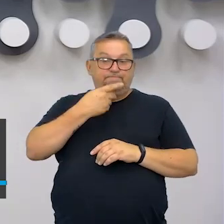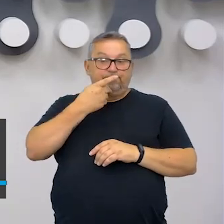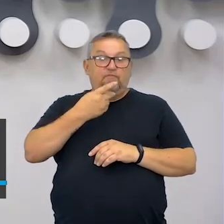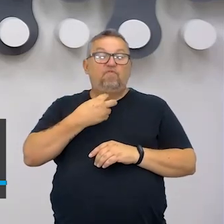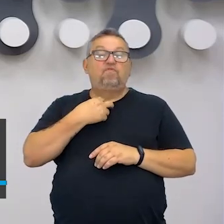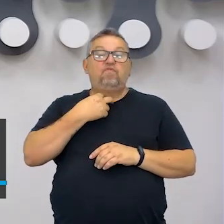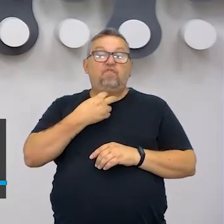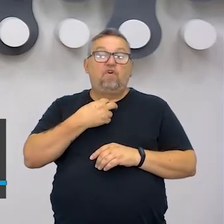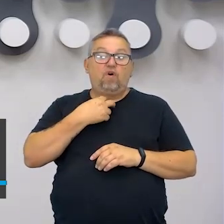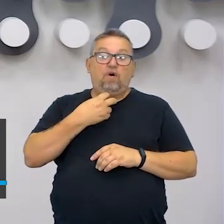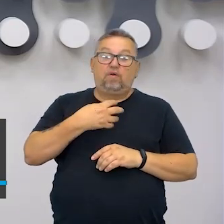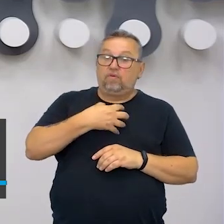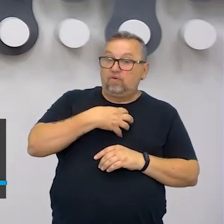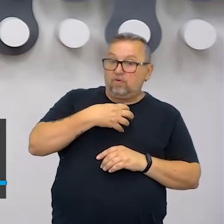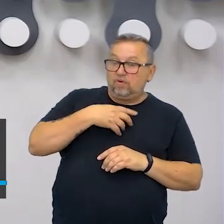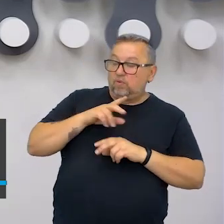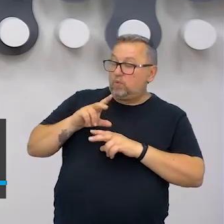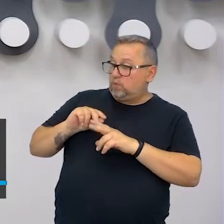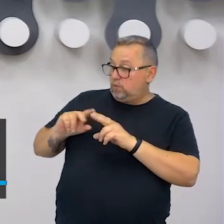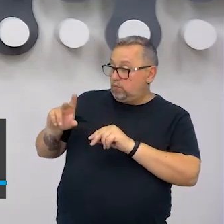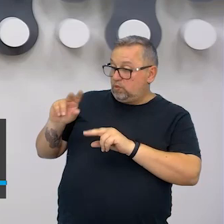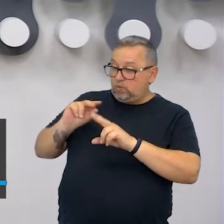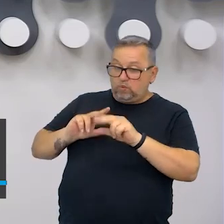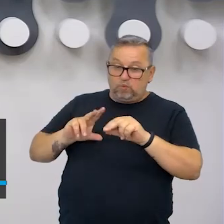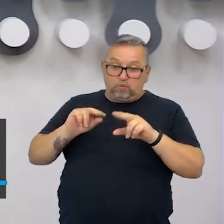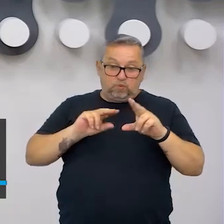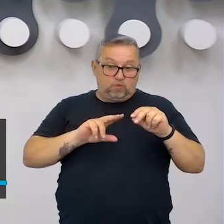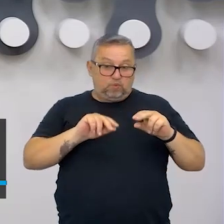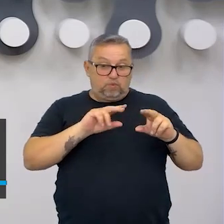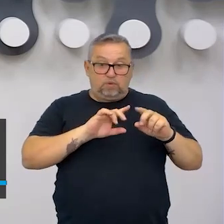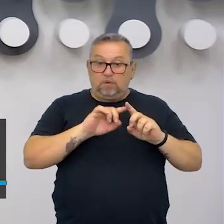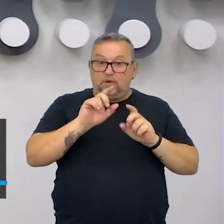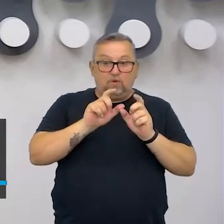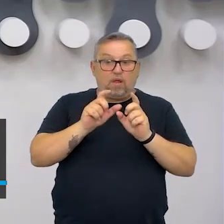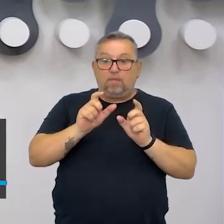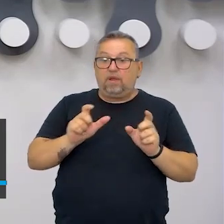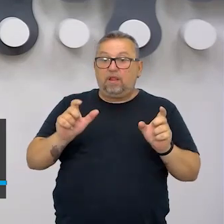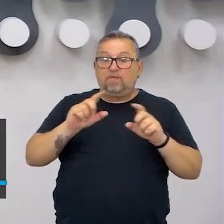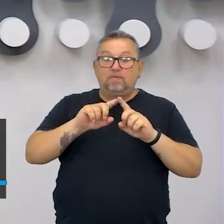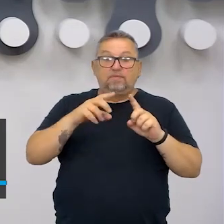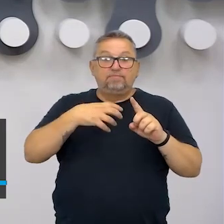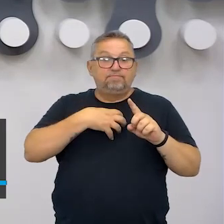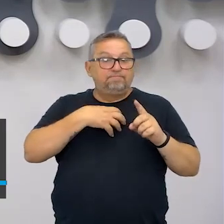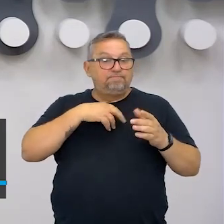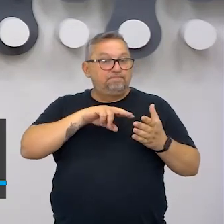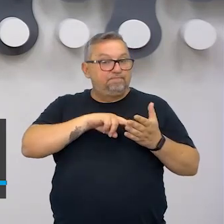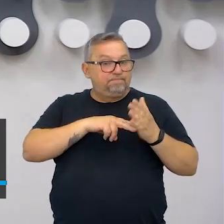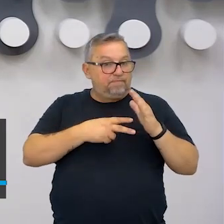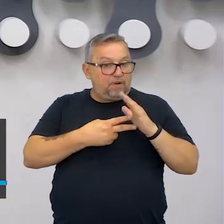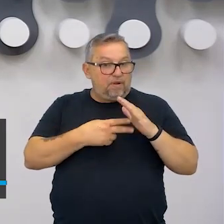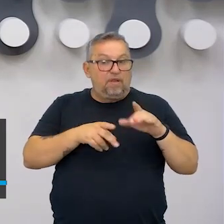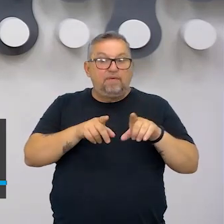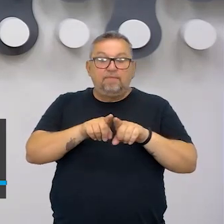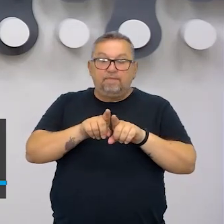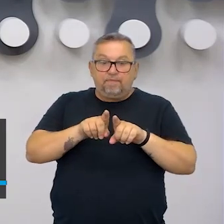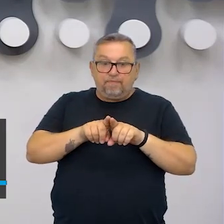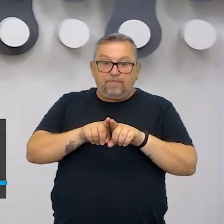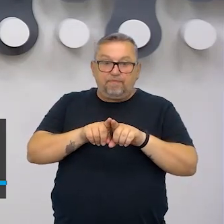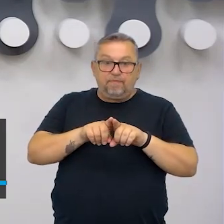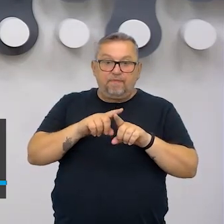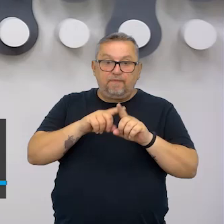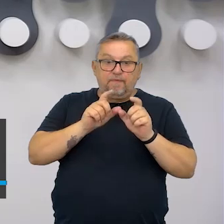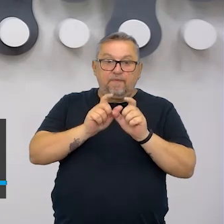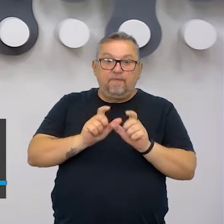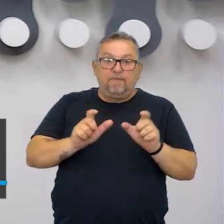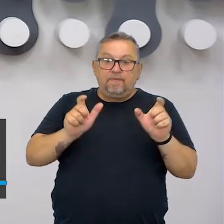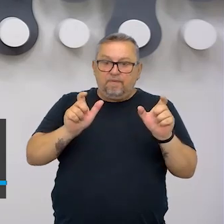as pessoas falam e etc., e não só as palavras, né? Mas os significados das palavras também, né? Porque uma